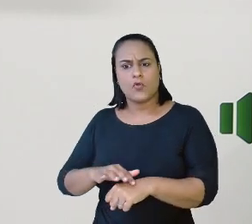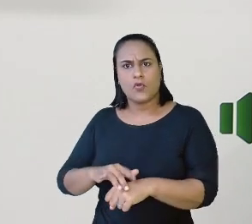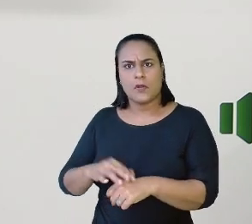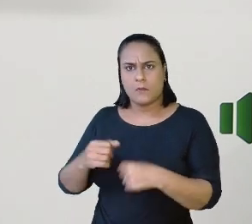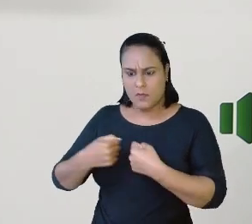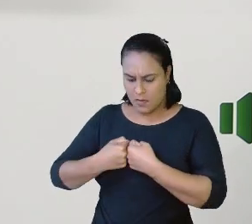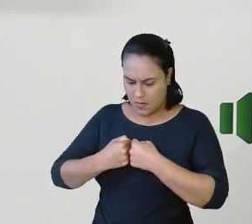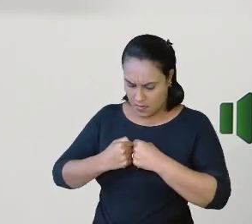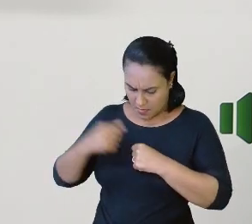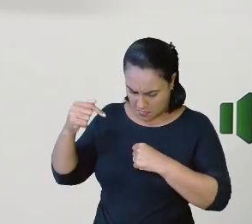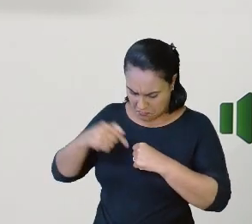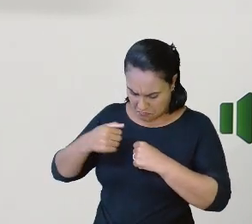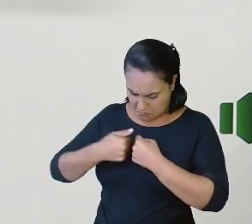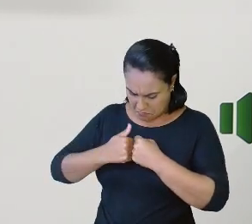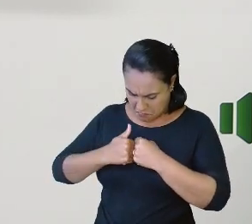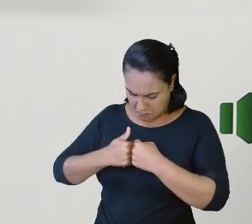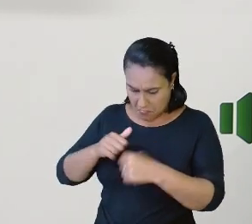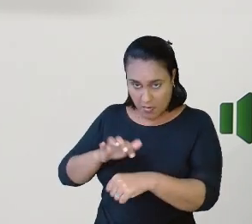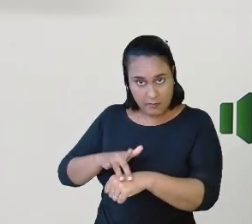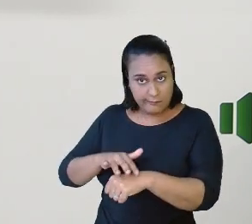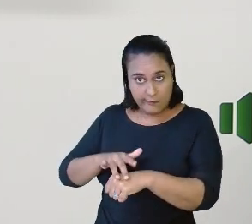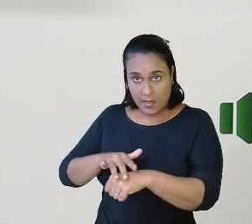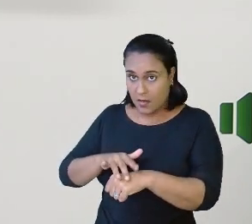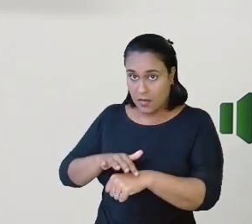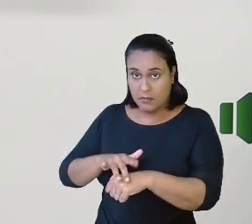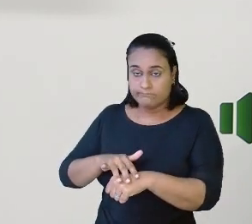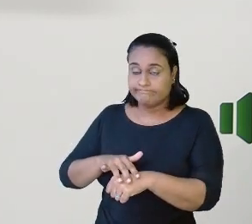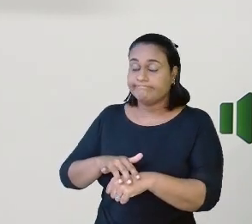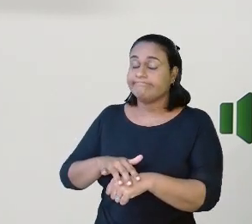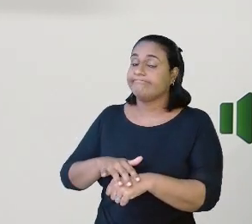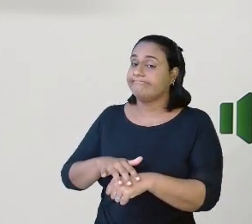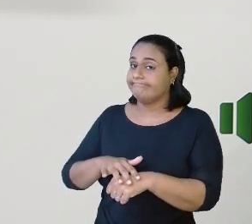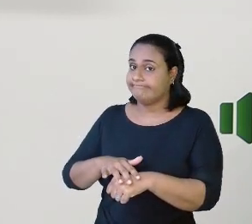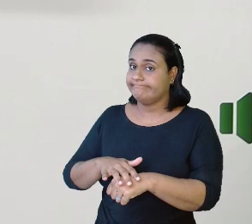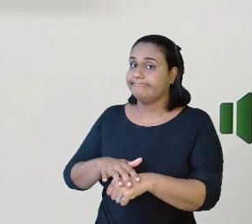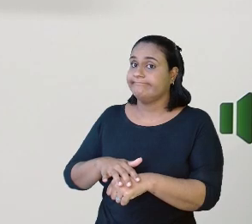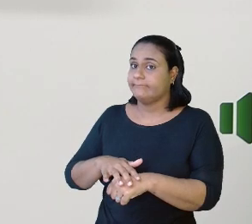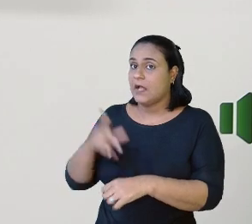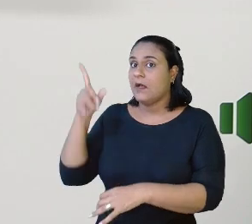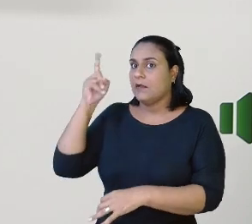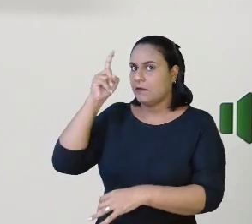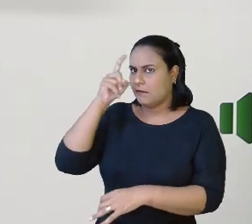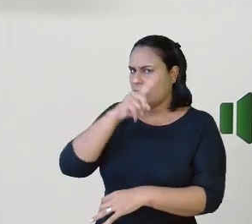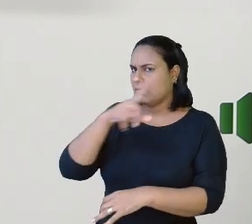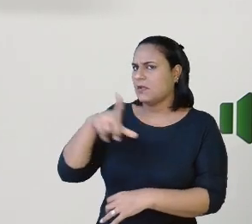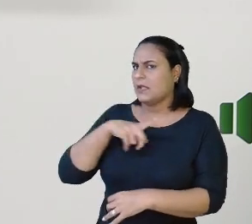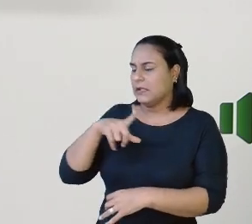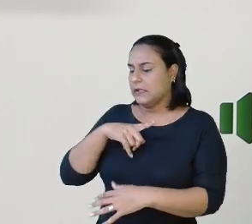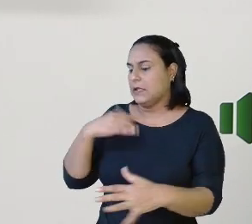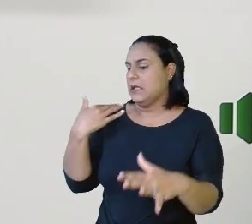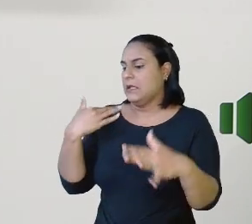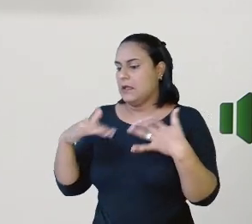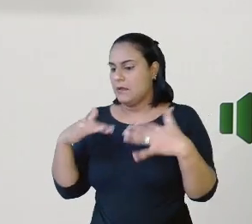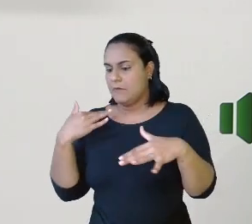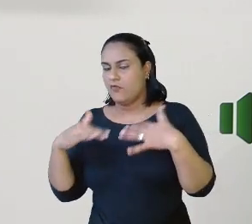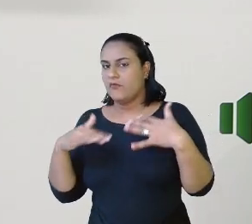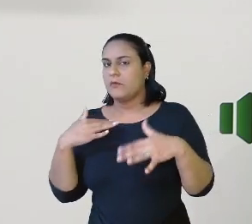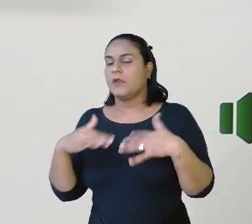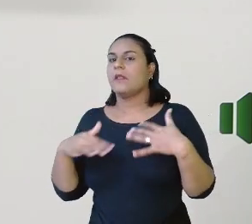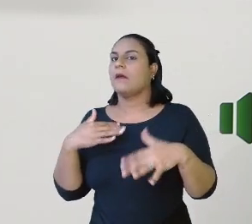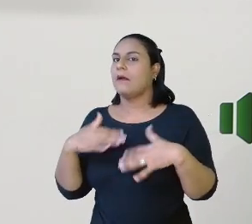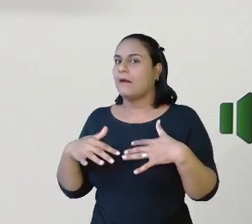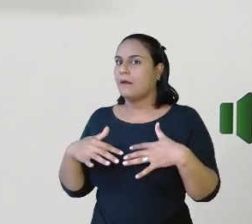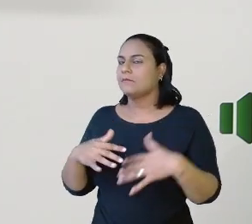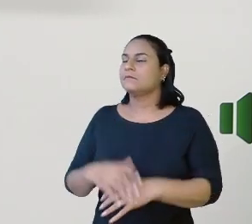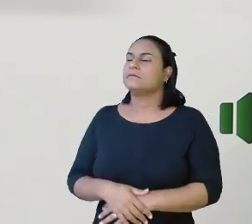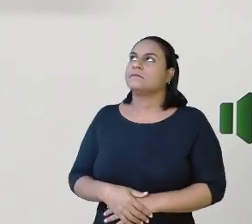nas articulações, naturalmente terão dificuldade em movimentar partes do